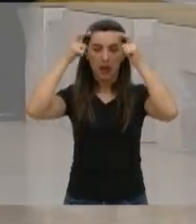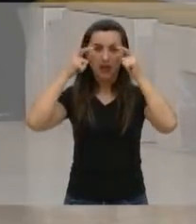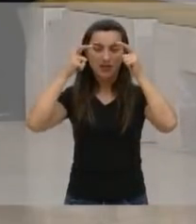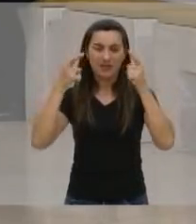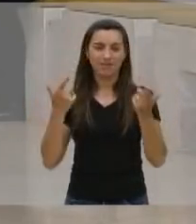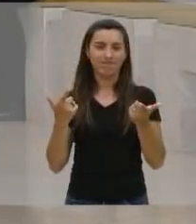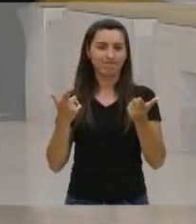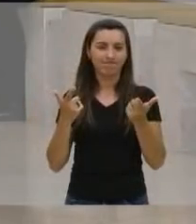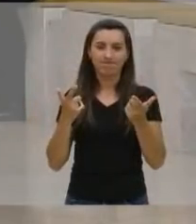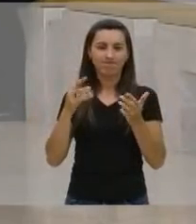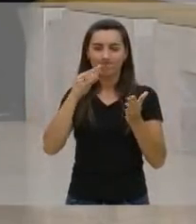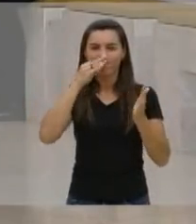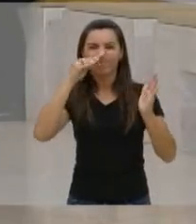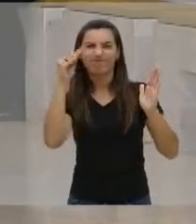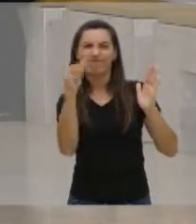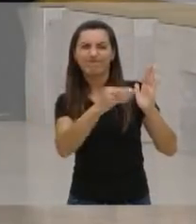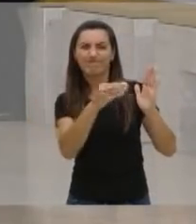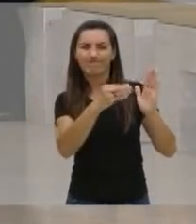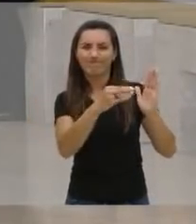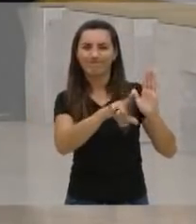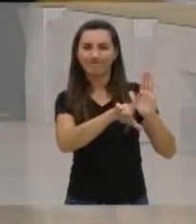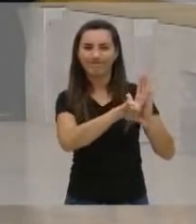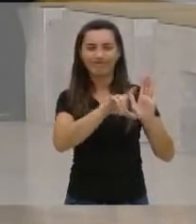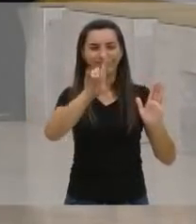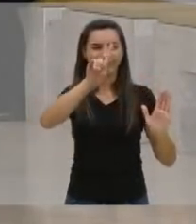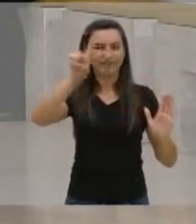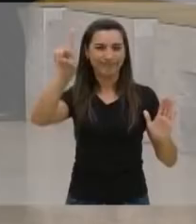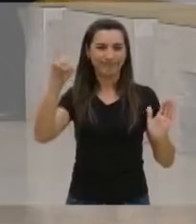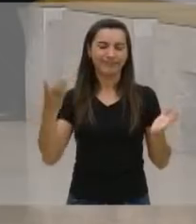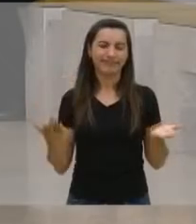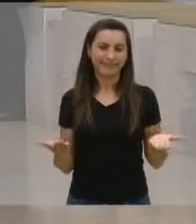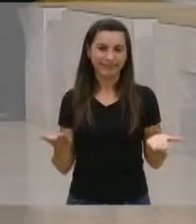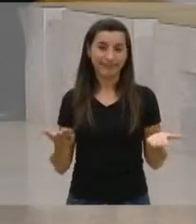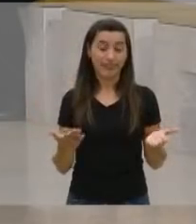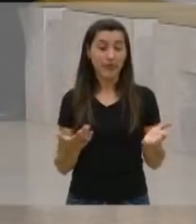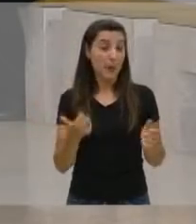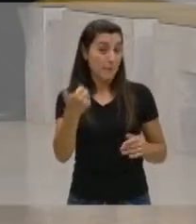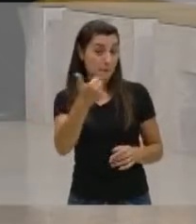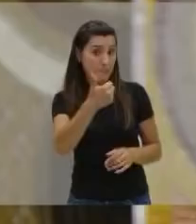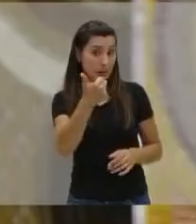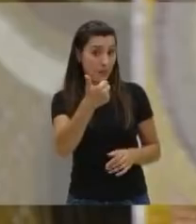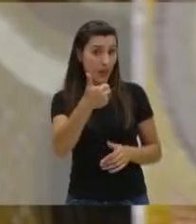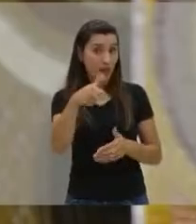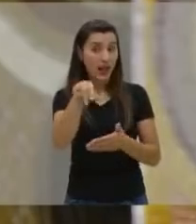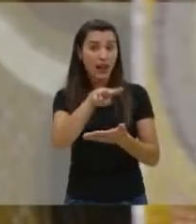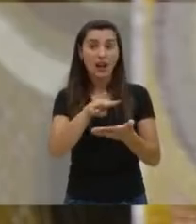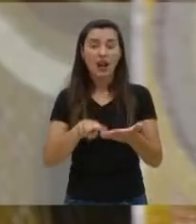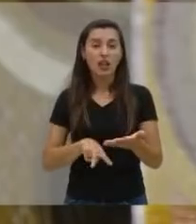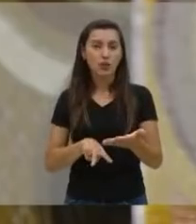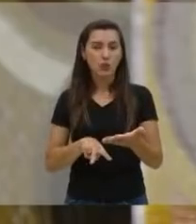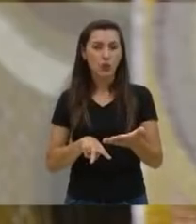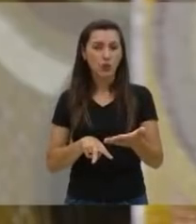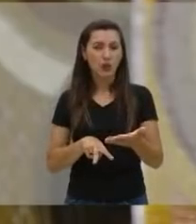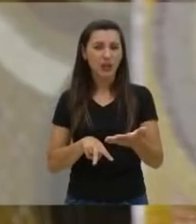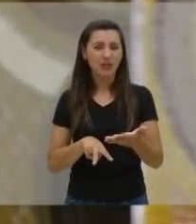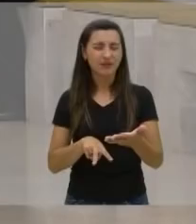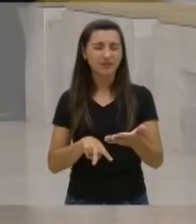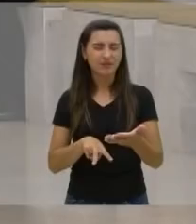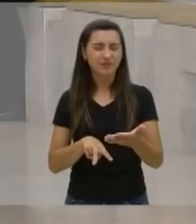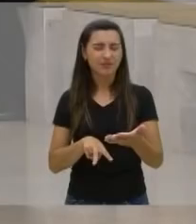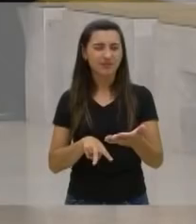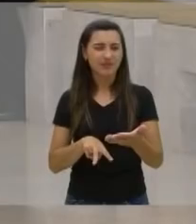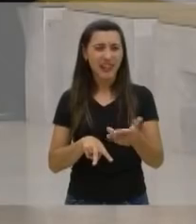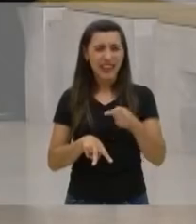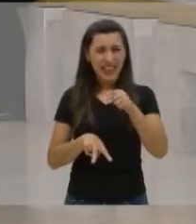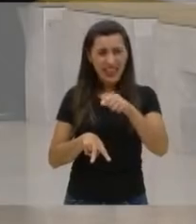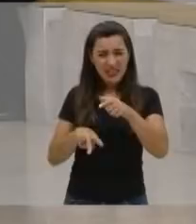mensagem. Essa primeira leitura se enquadra já não mais deste rei que